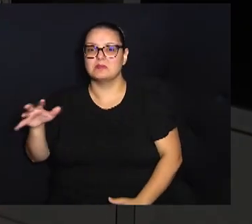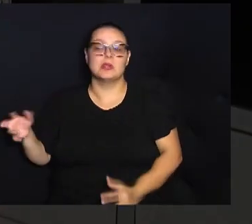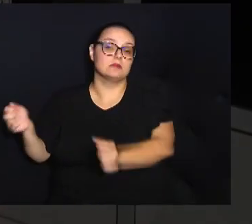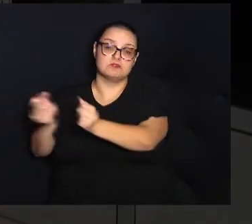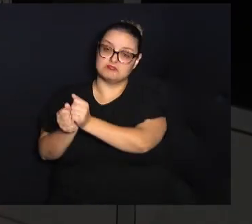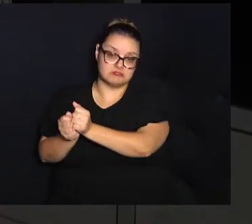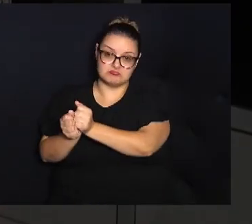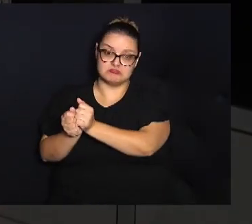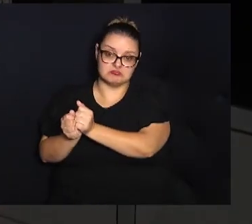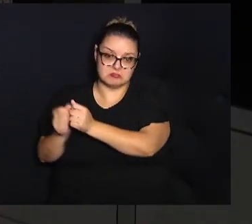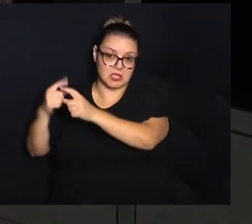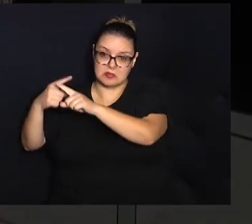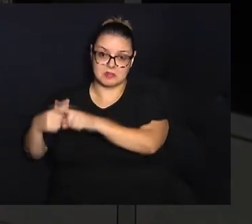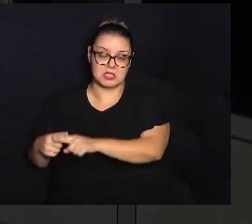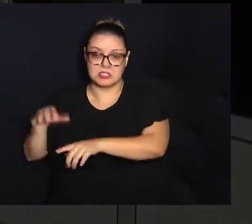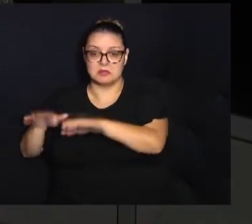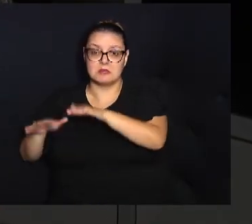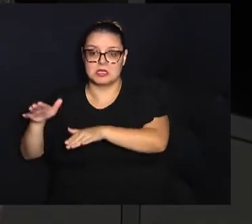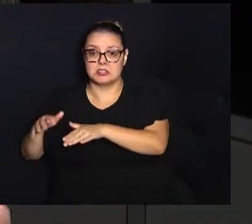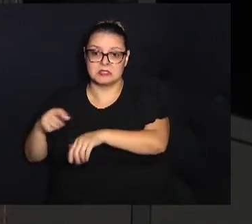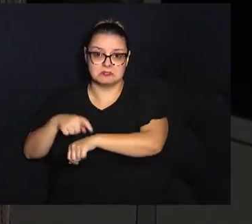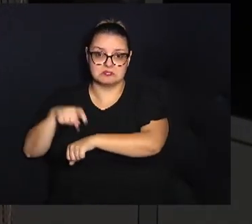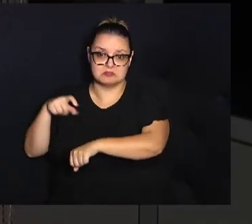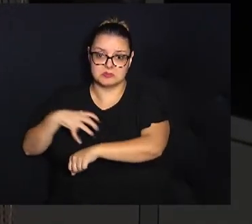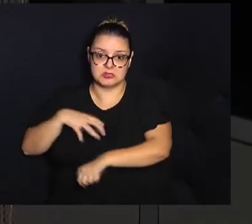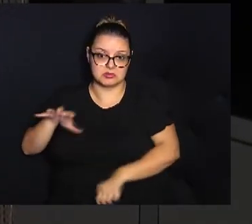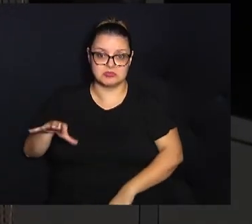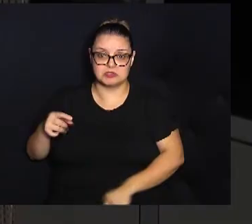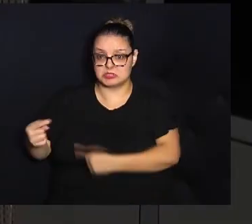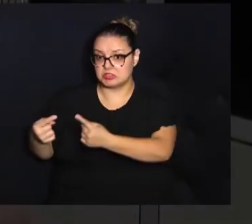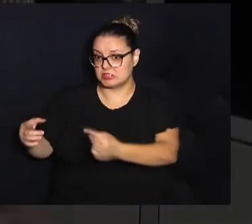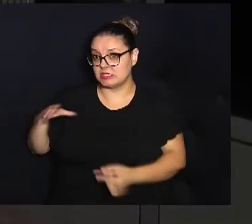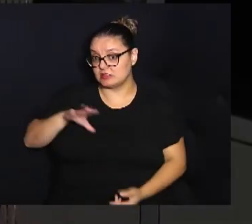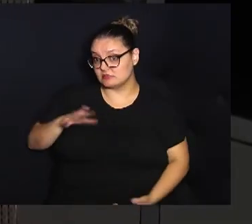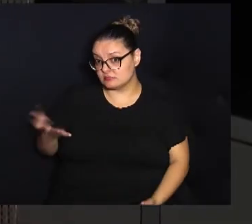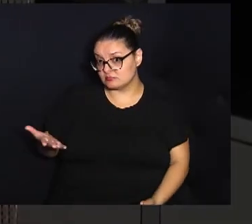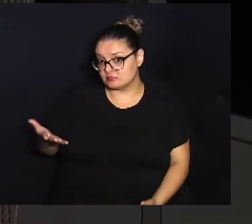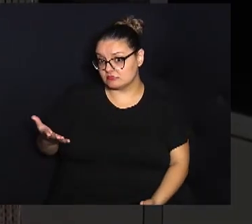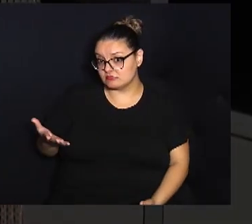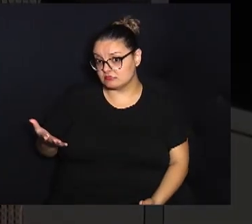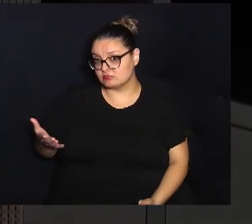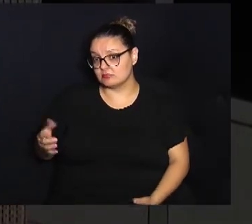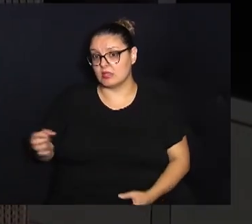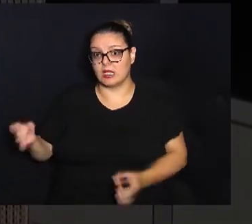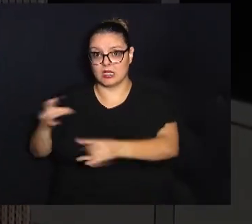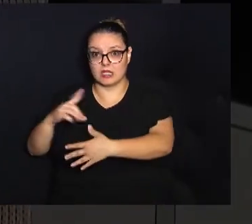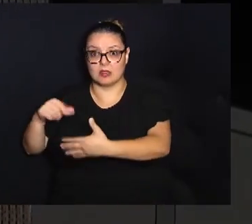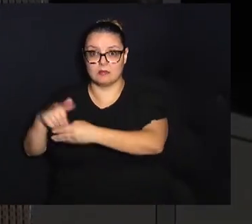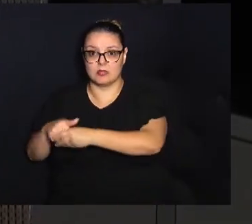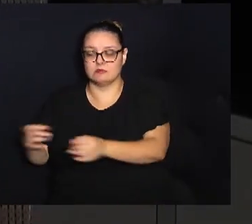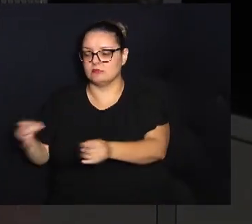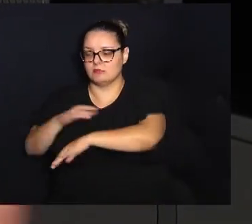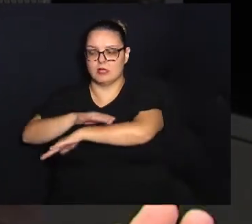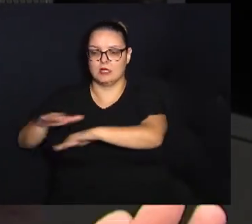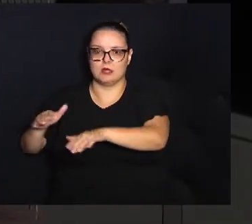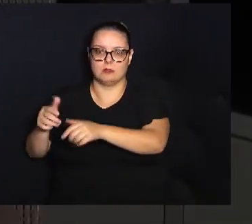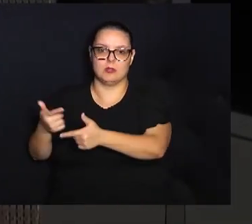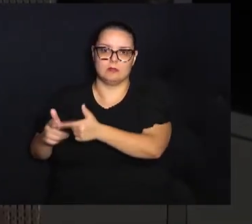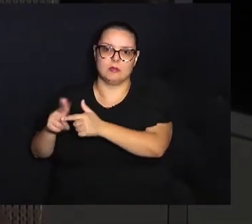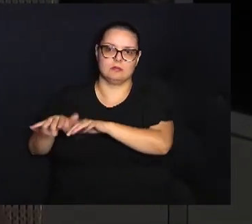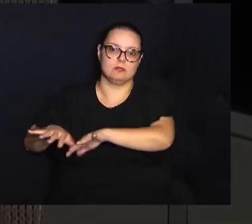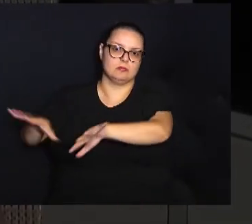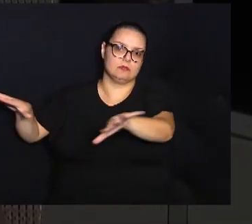para disputar uma eleição dependendo da circunstância de cada cidade. Passou a eleição, termina o problema.